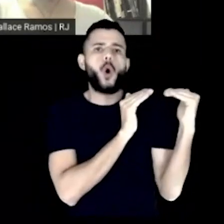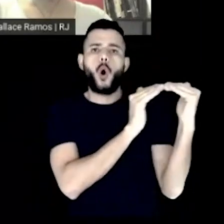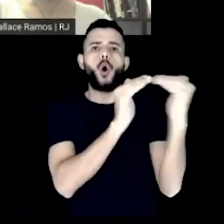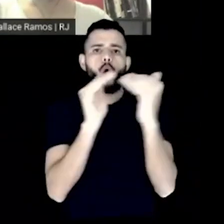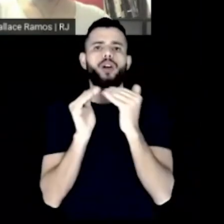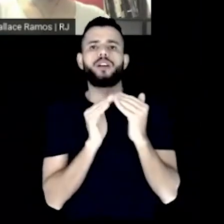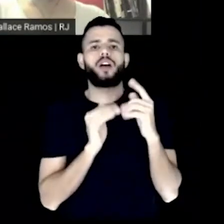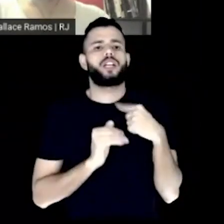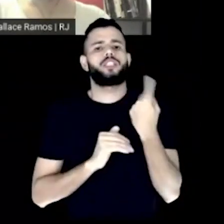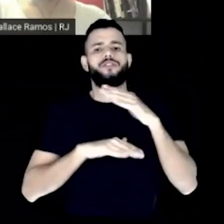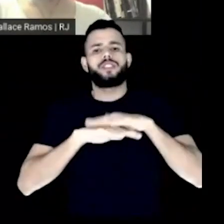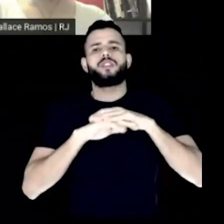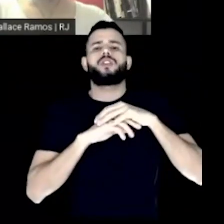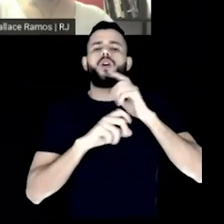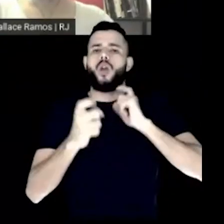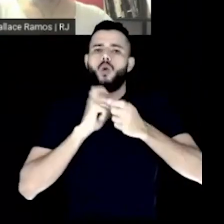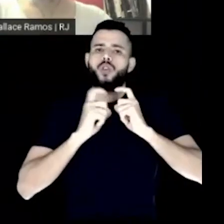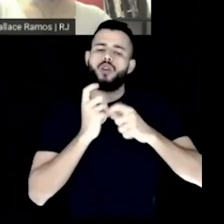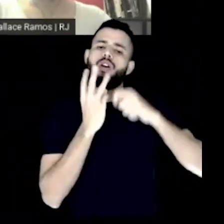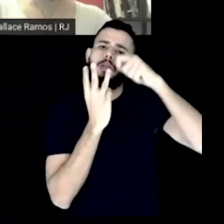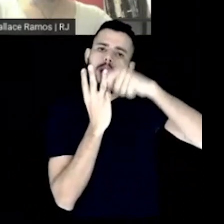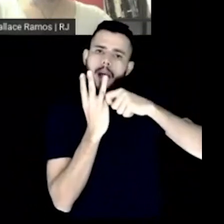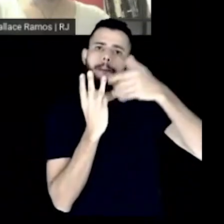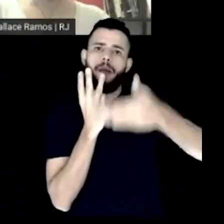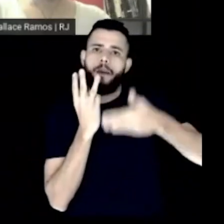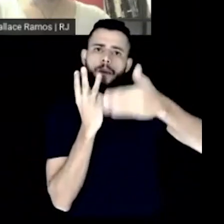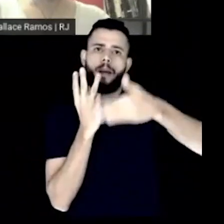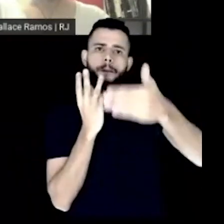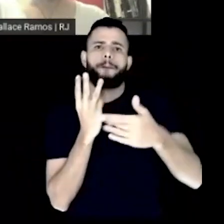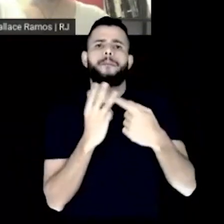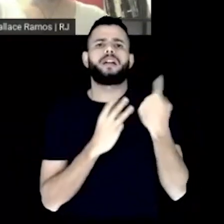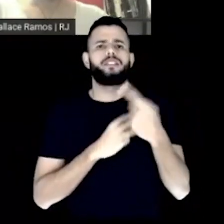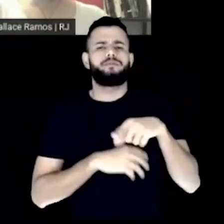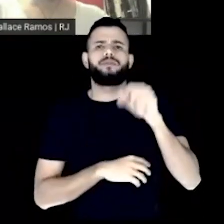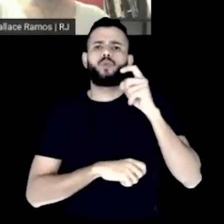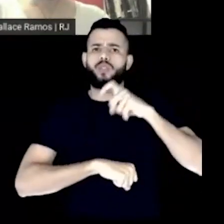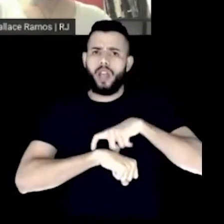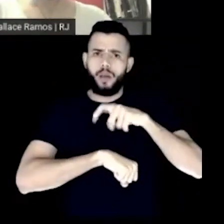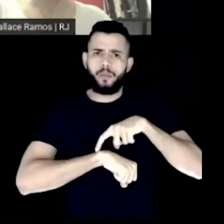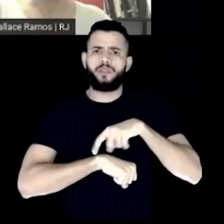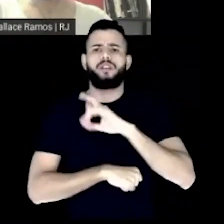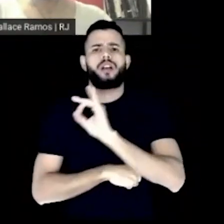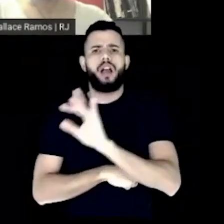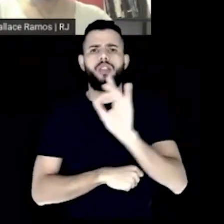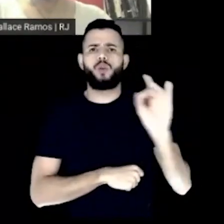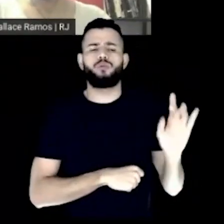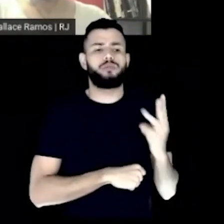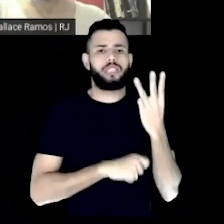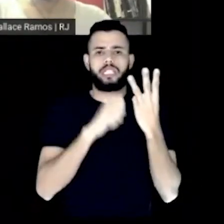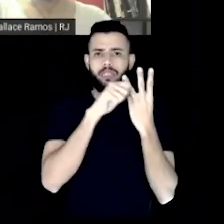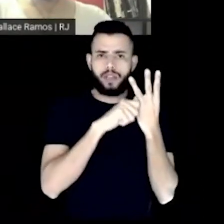concorda. Então, a gente foi fazendo reuniões trimestrais. Conforme escrevíamos, a gente estabeleceu um período de tempo, cada um vai